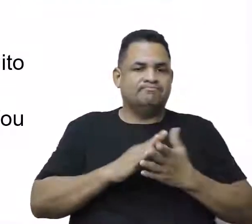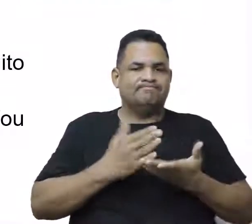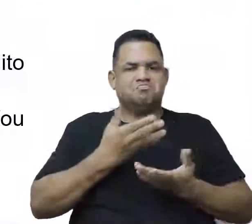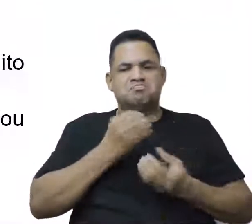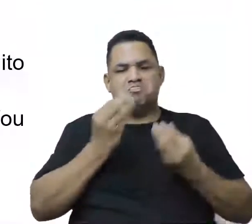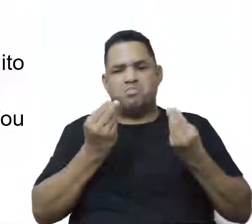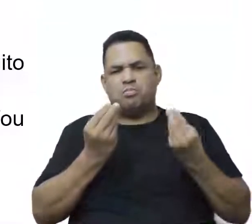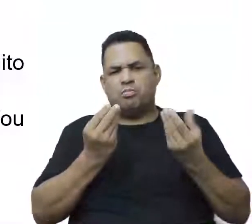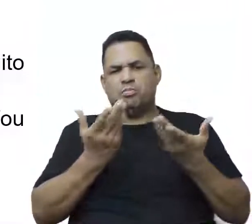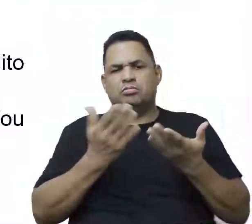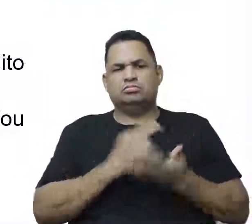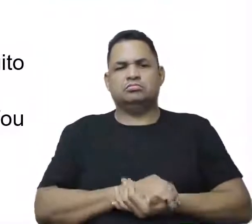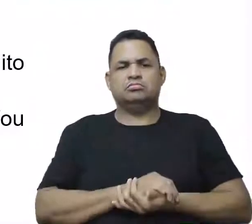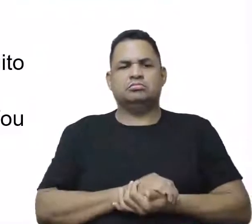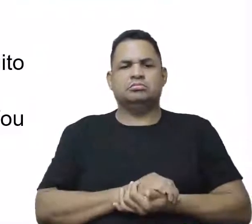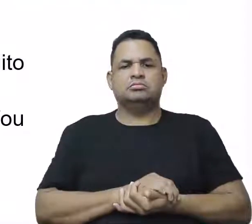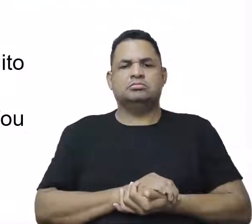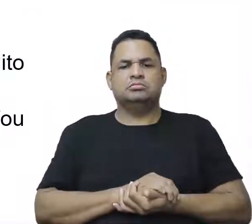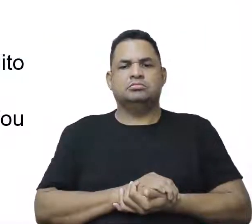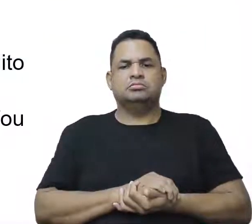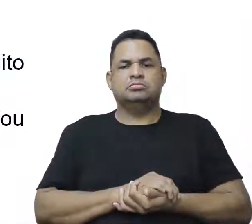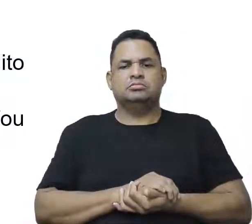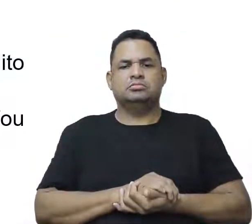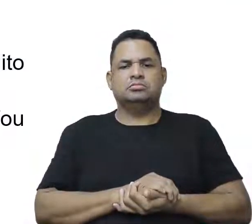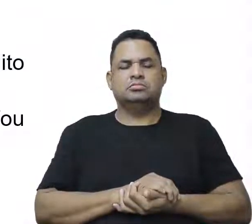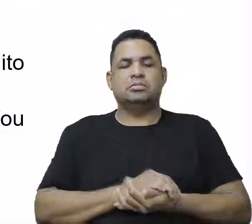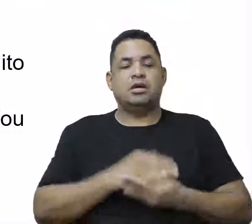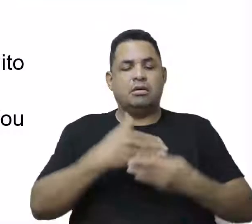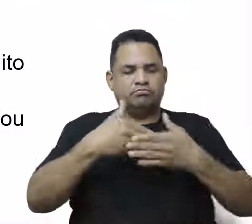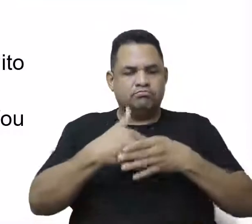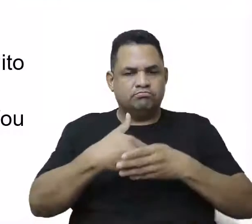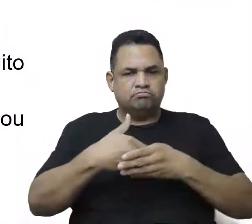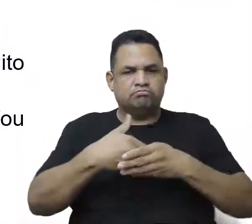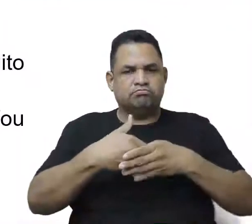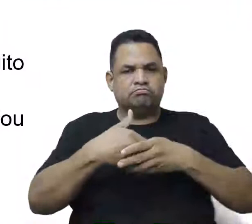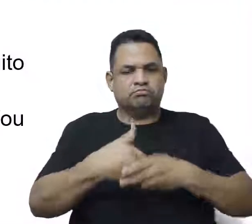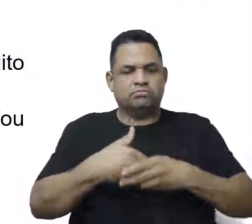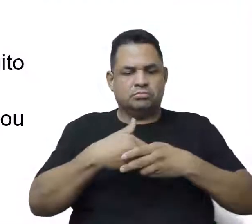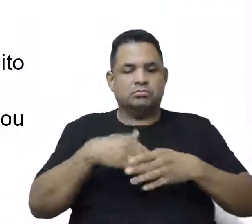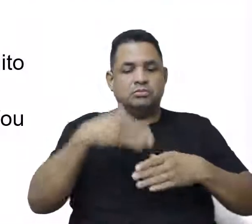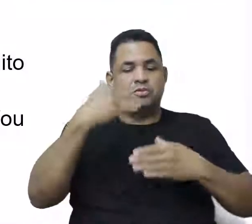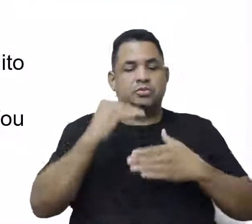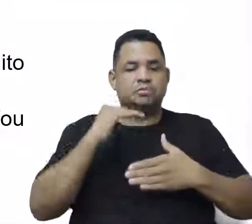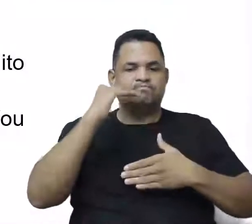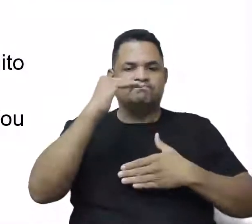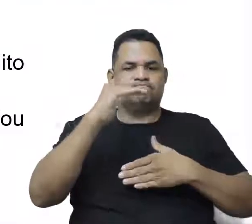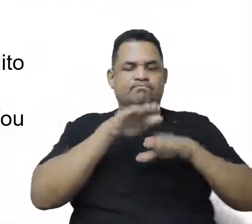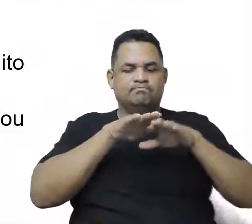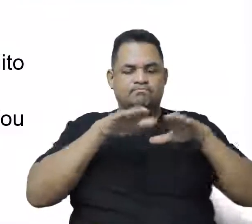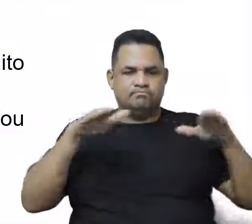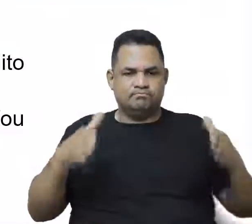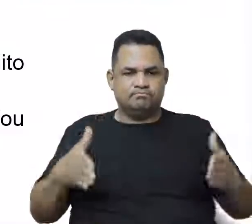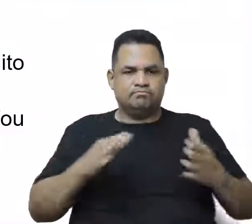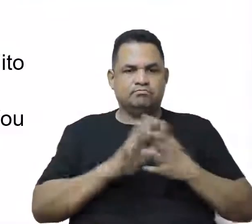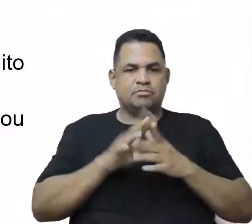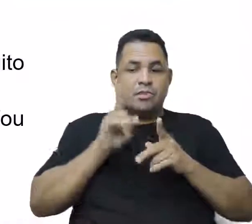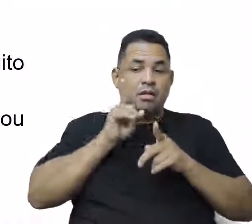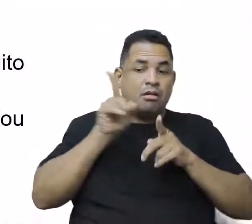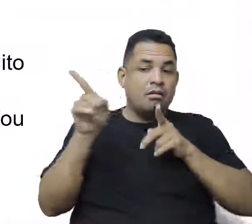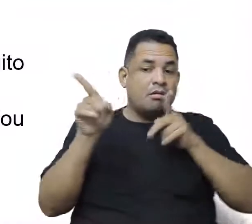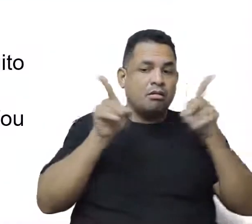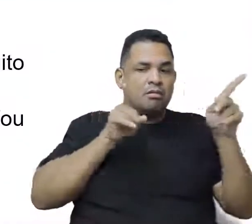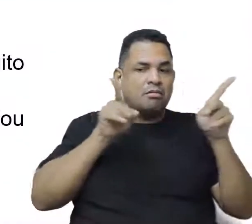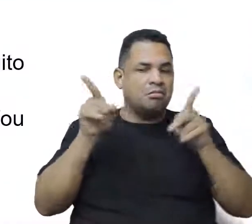Ser muito espaçoso, dar um aperto de mão por cima da mesa, desviar o olhar e olhar para um